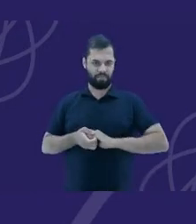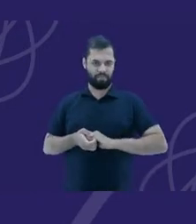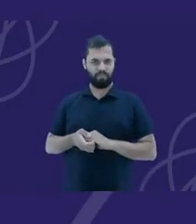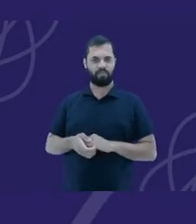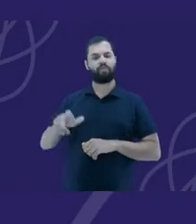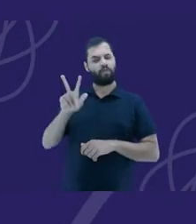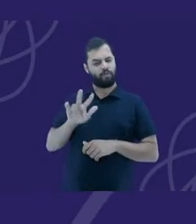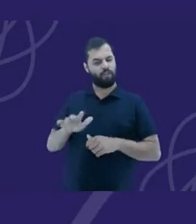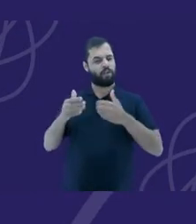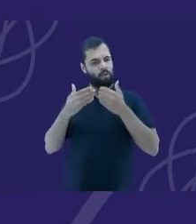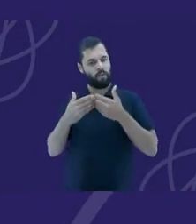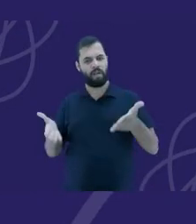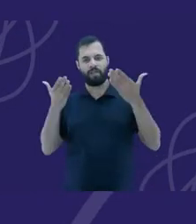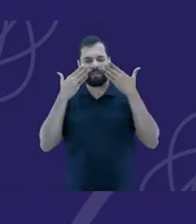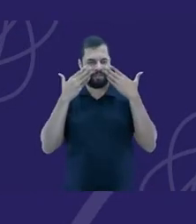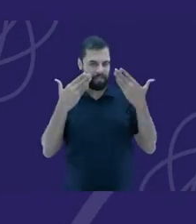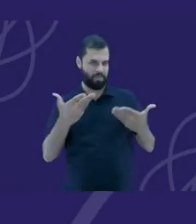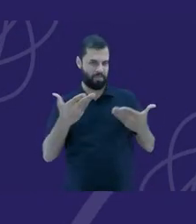bemol.